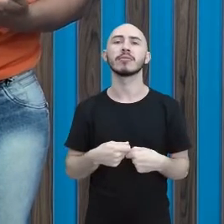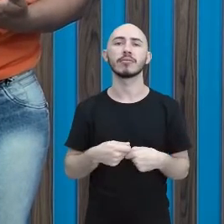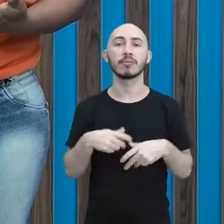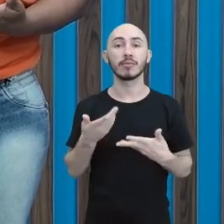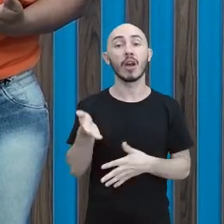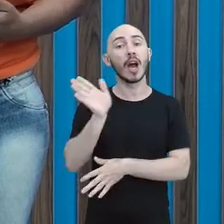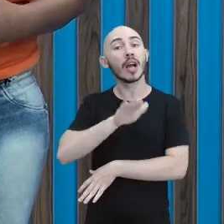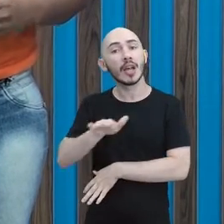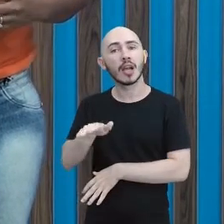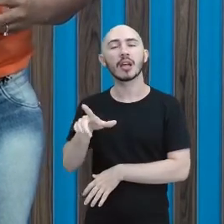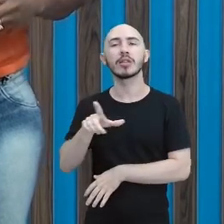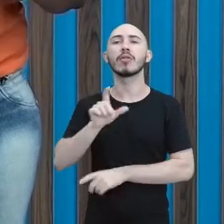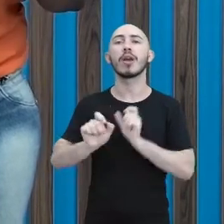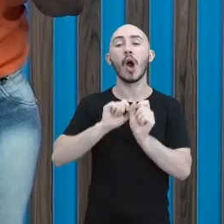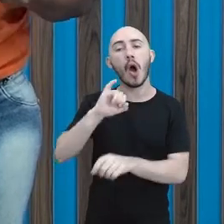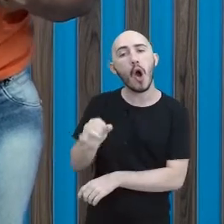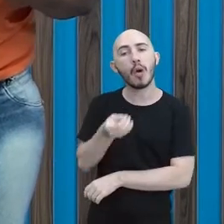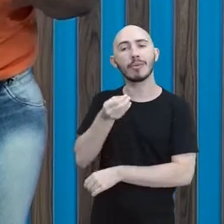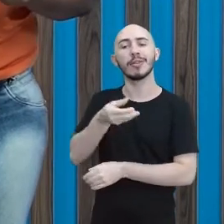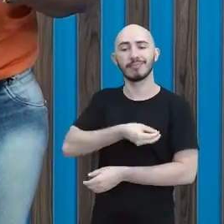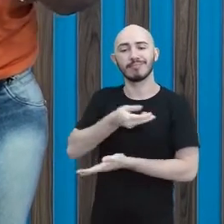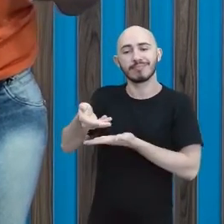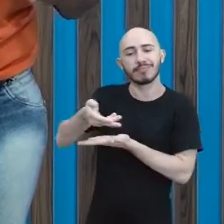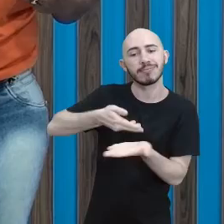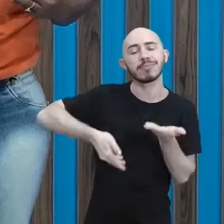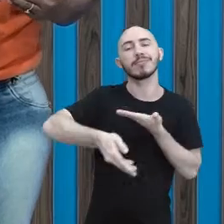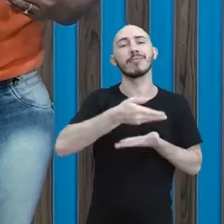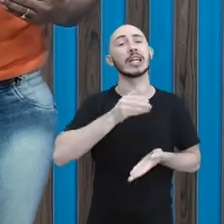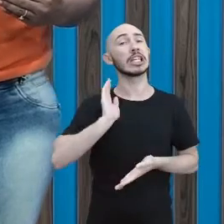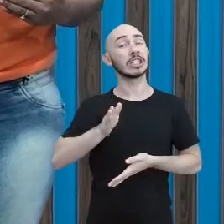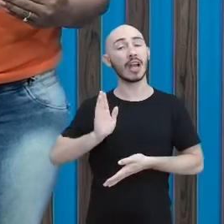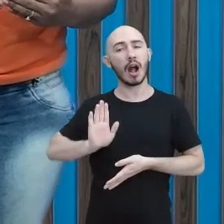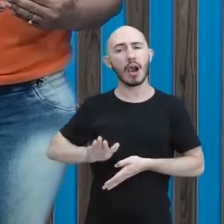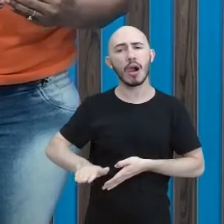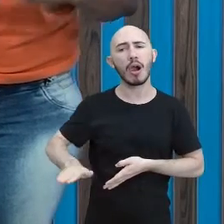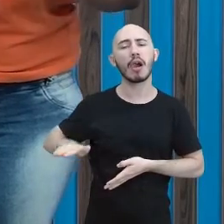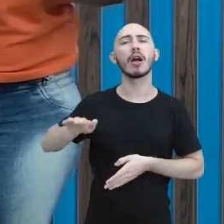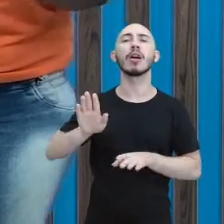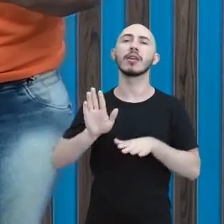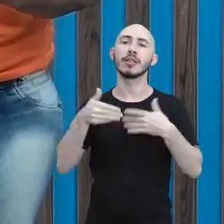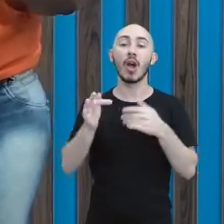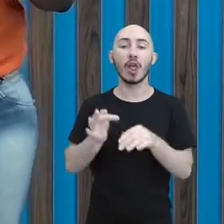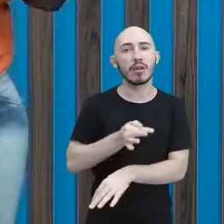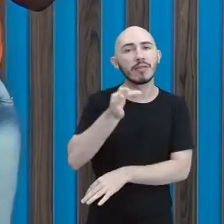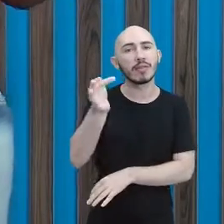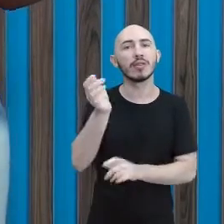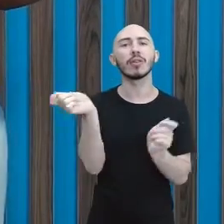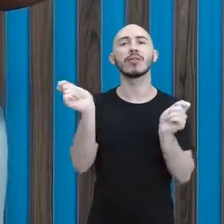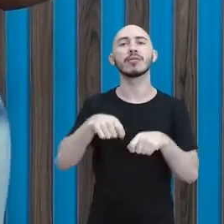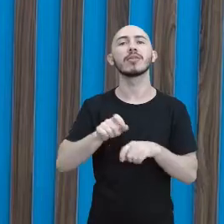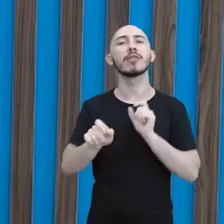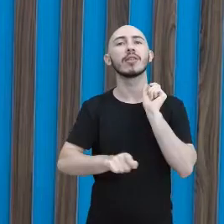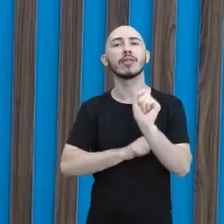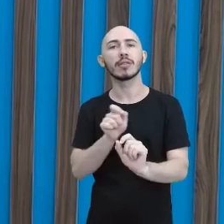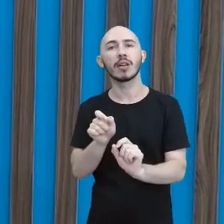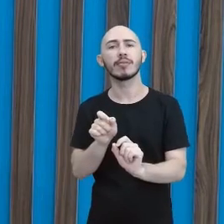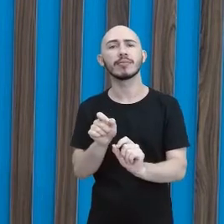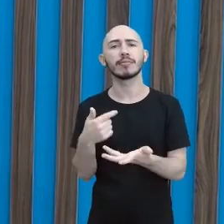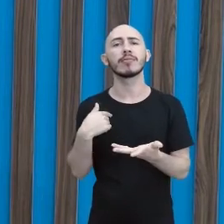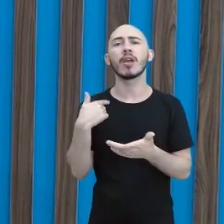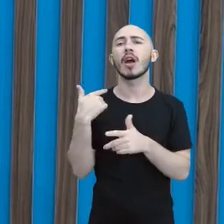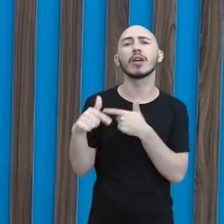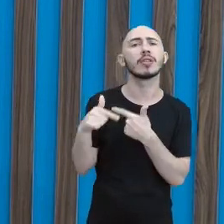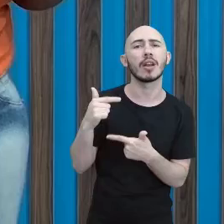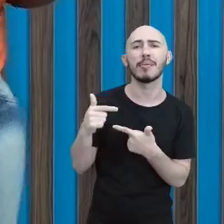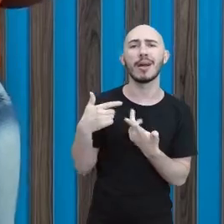têm a oportunidade dessa convivência desde muito cedo, então no futuro, não é, Rosângela? A gente vai precisar de um